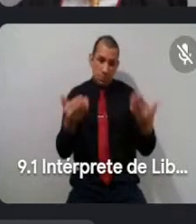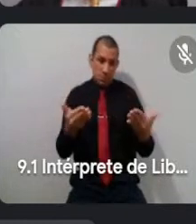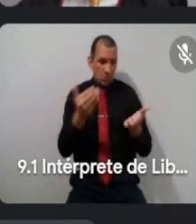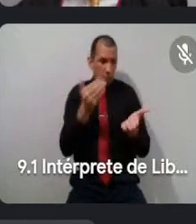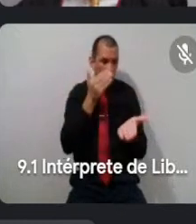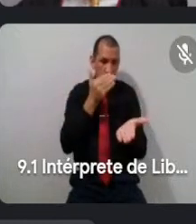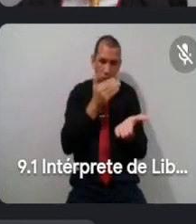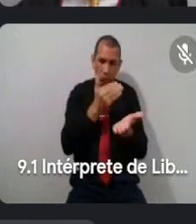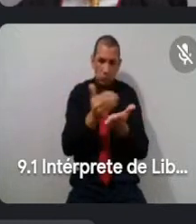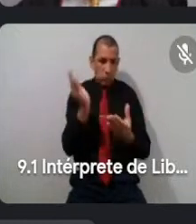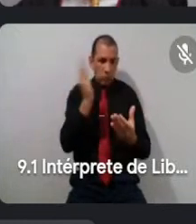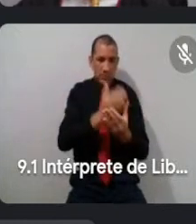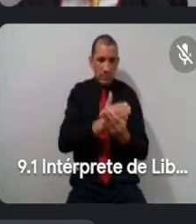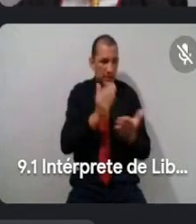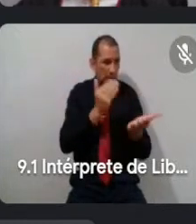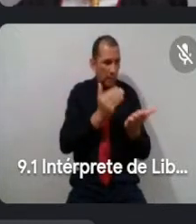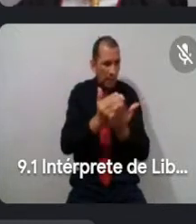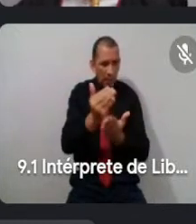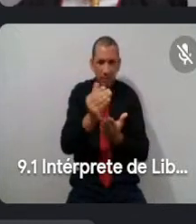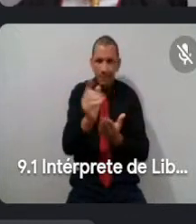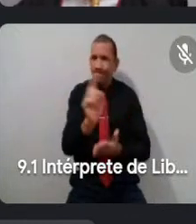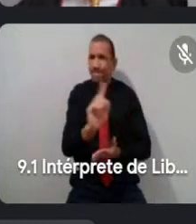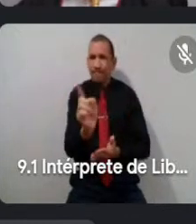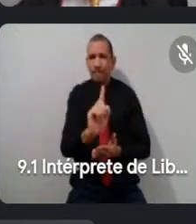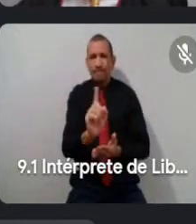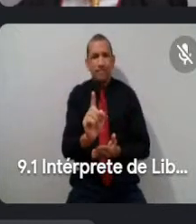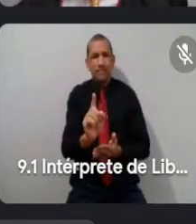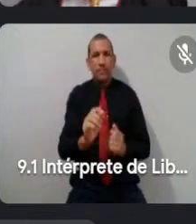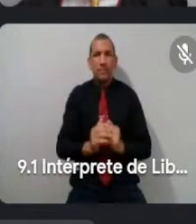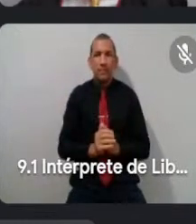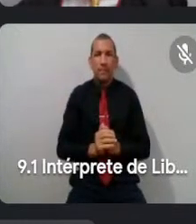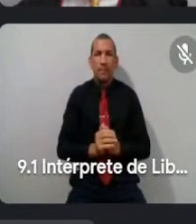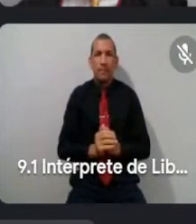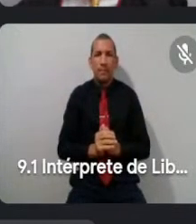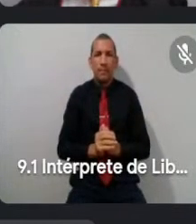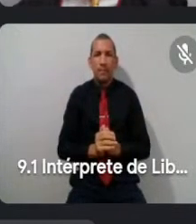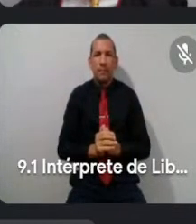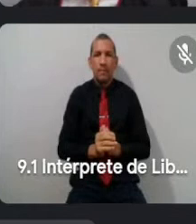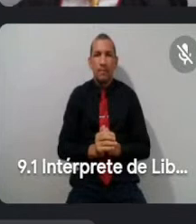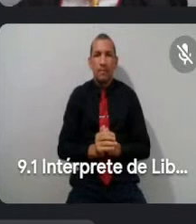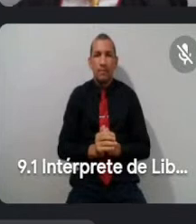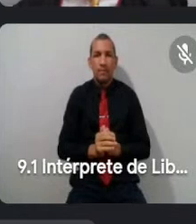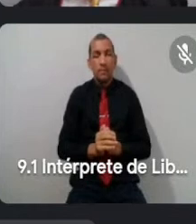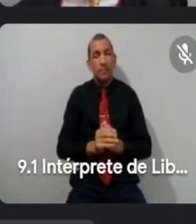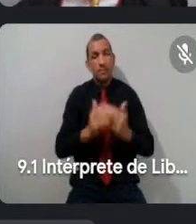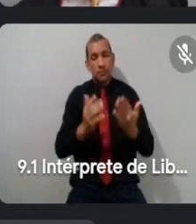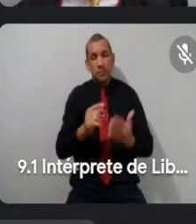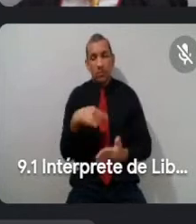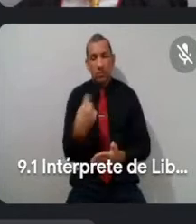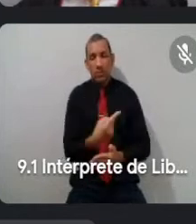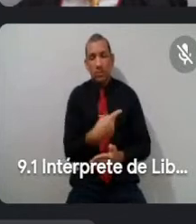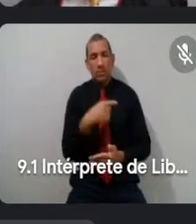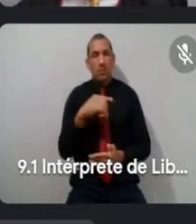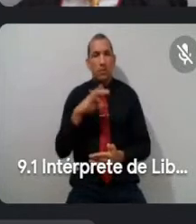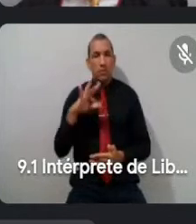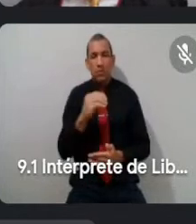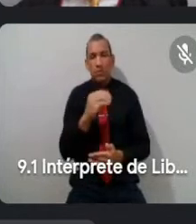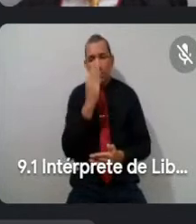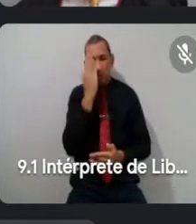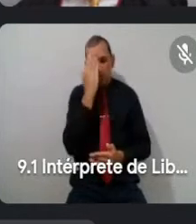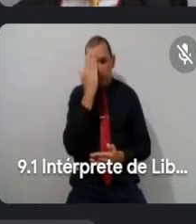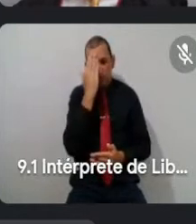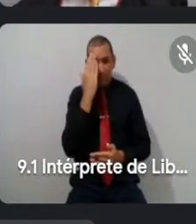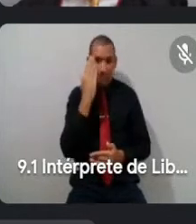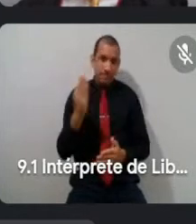sido iniciada nem sequer devia ter sido iniciado e eu não todos nós já sabemos que eu